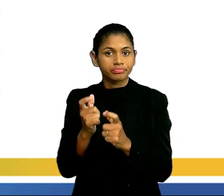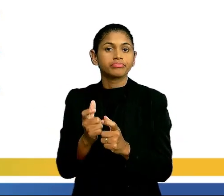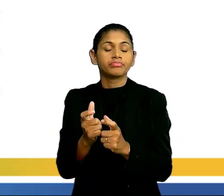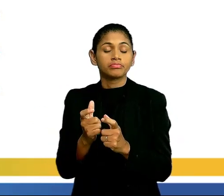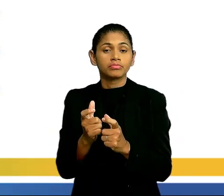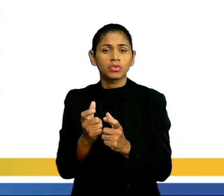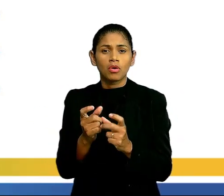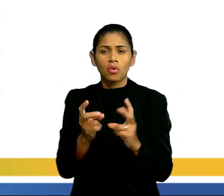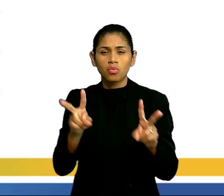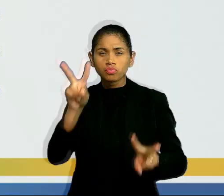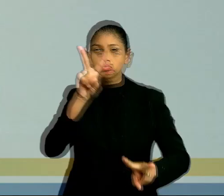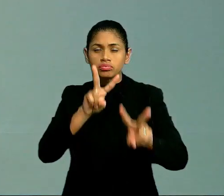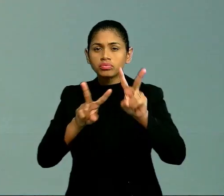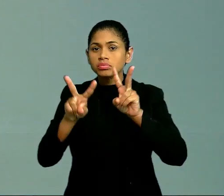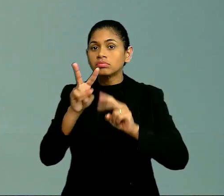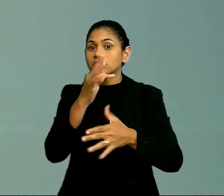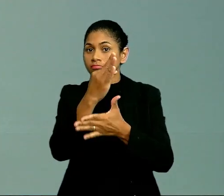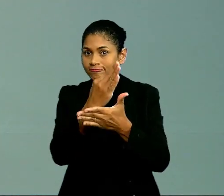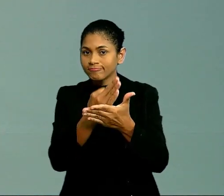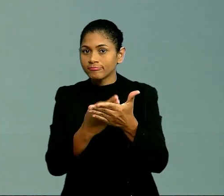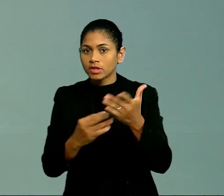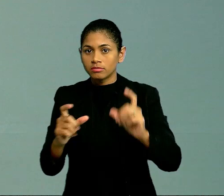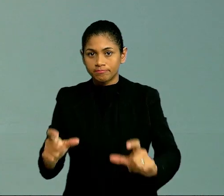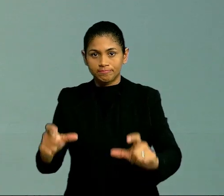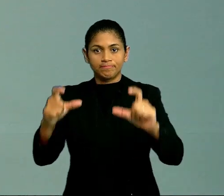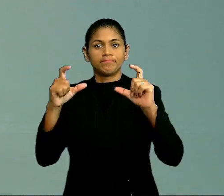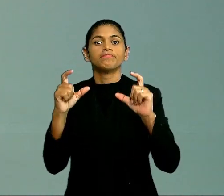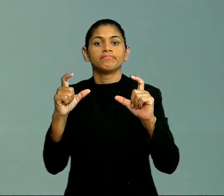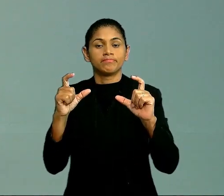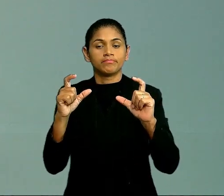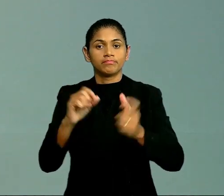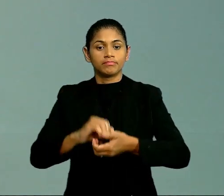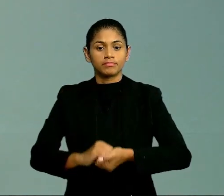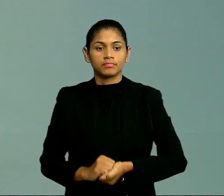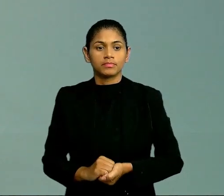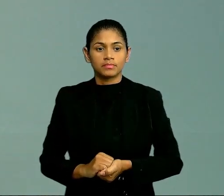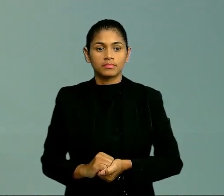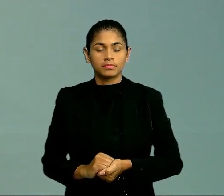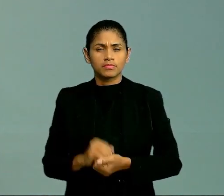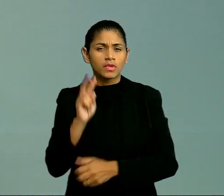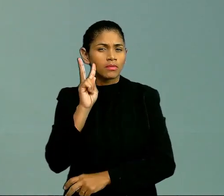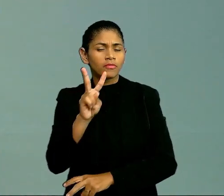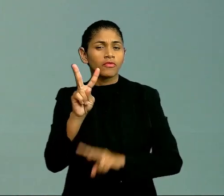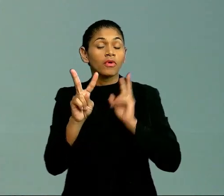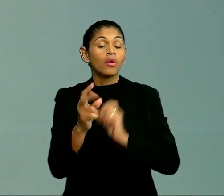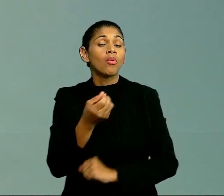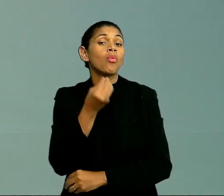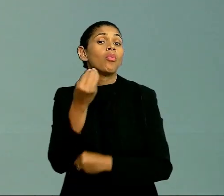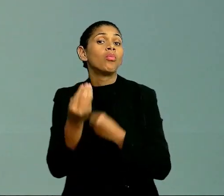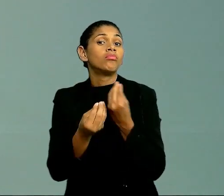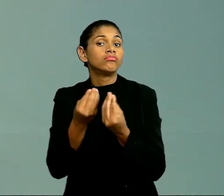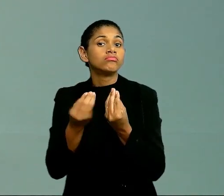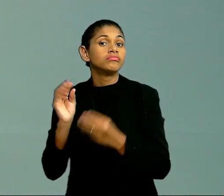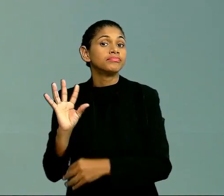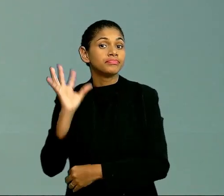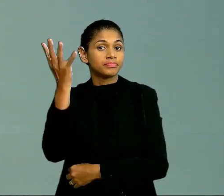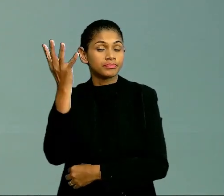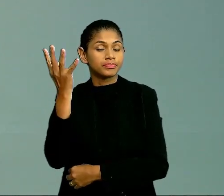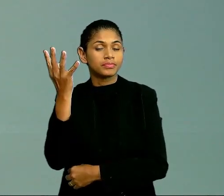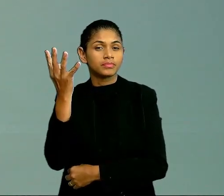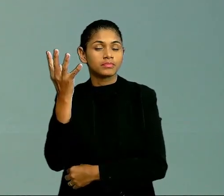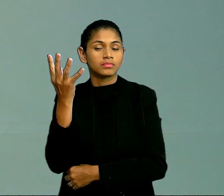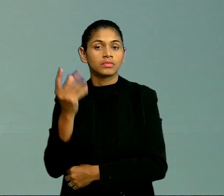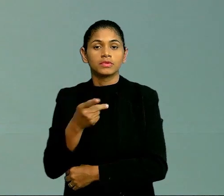são acentuados. Vamos ver como isso ocorre, como isso acontece, como é que é? Então, quando eu digo que o Murilo ele tem